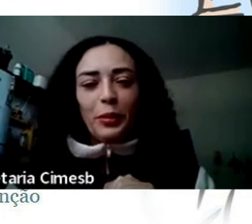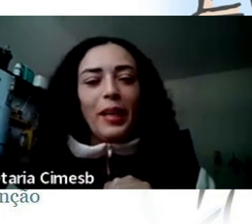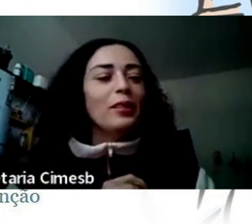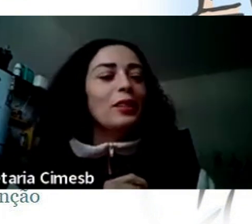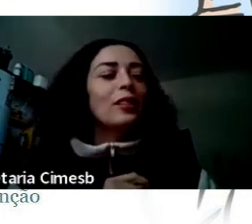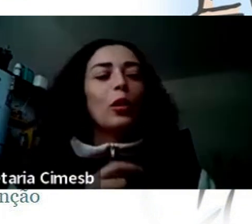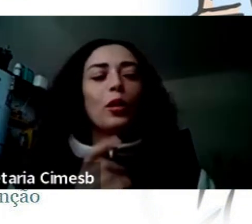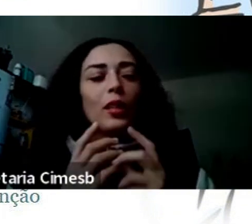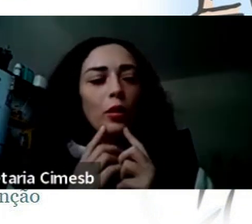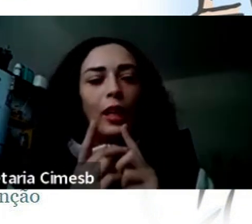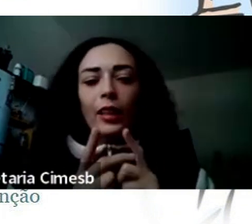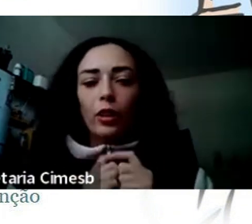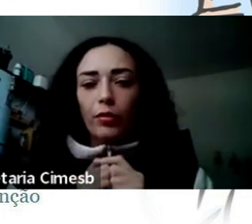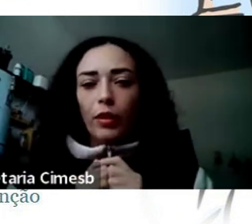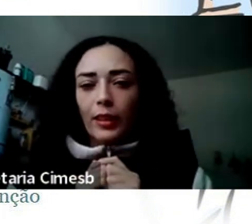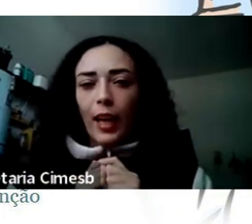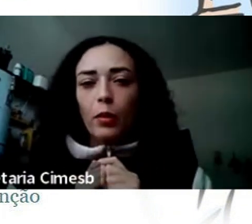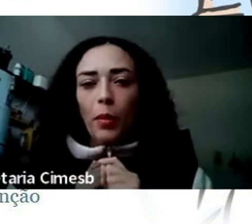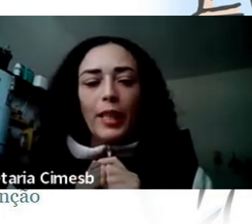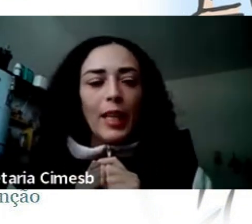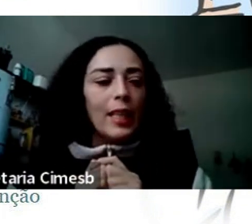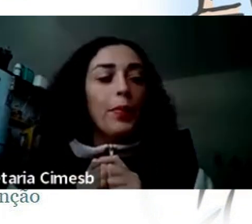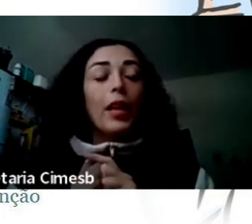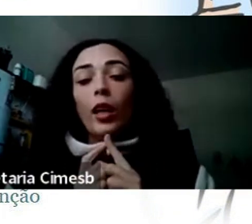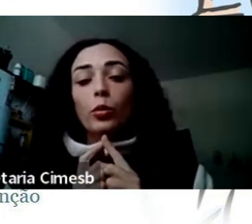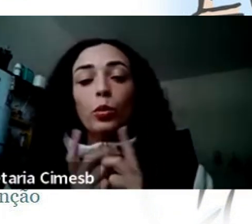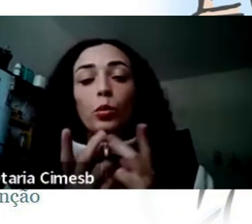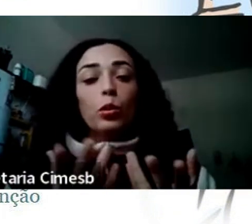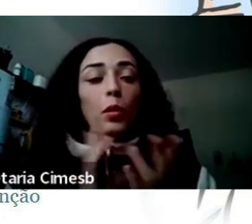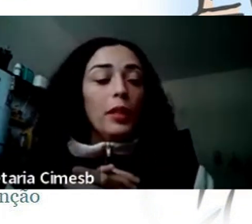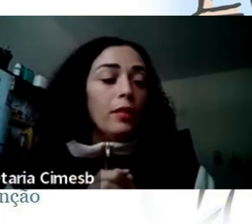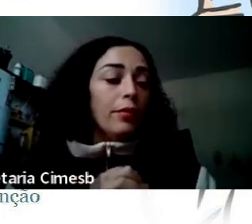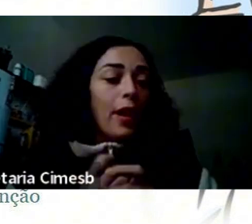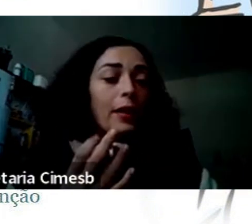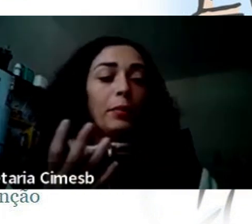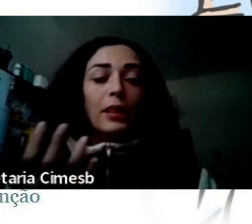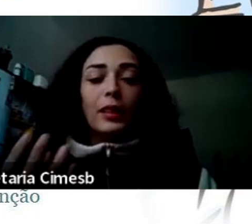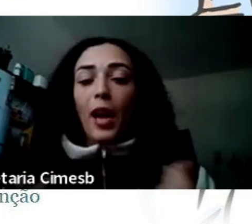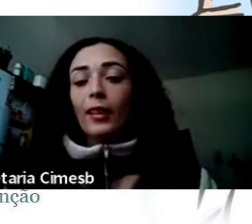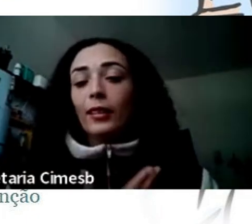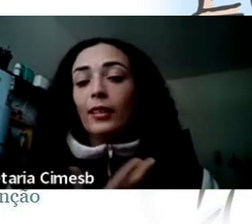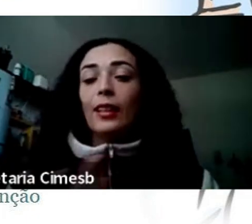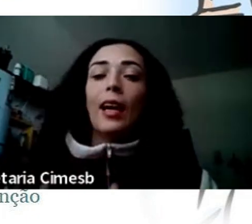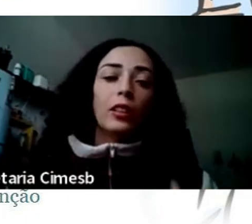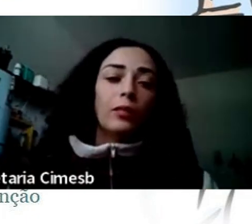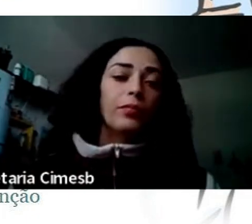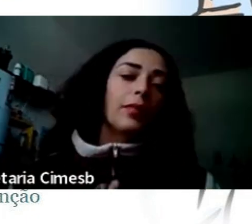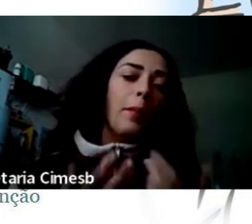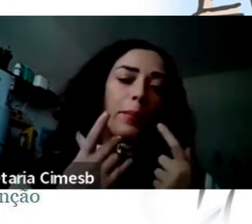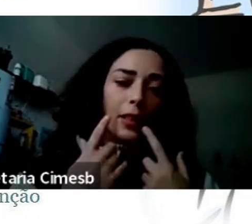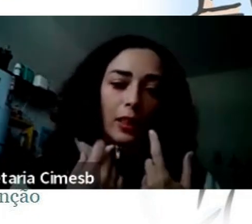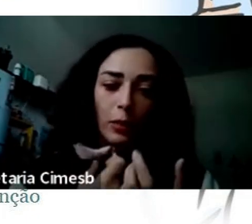emoções e sentimentos, nossa tonalidade de voz sai de uma maneira. Já o surdo, como ele vai perceber a